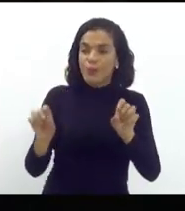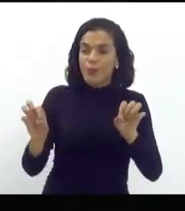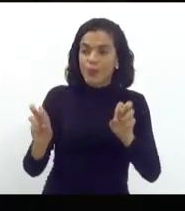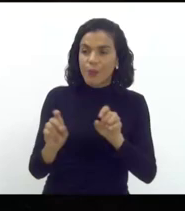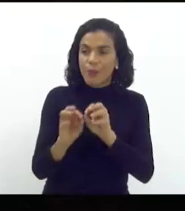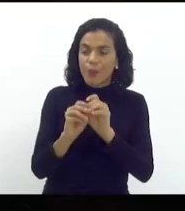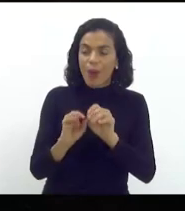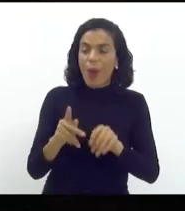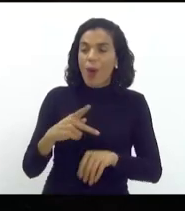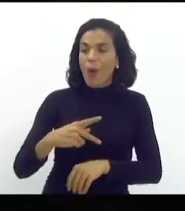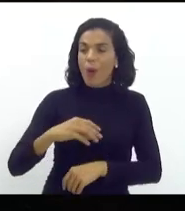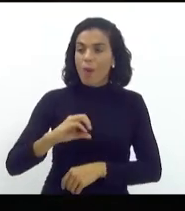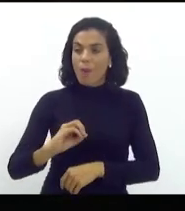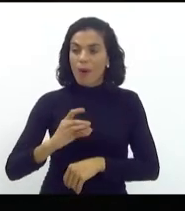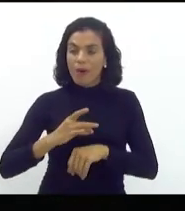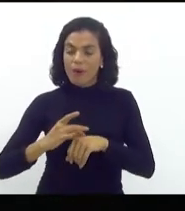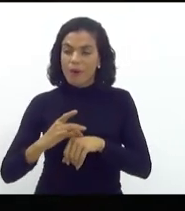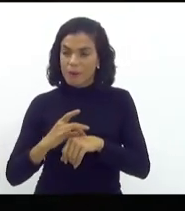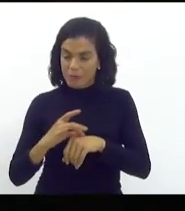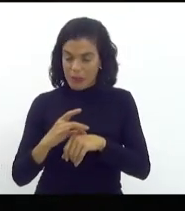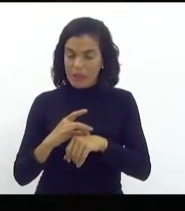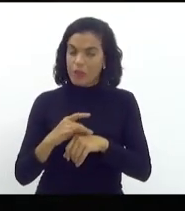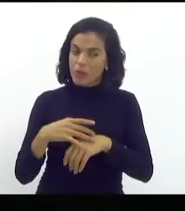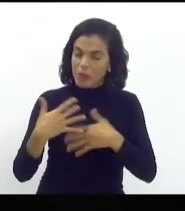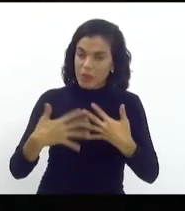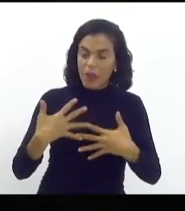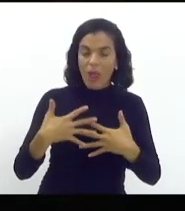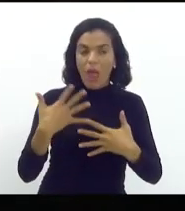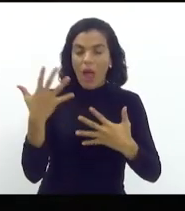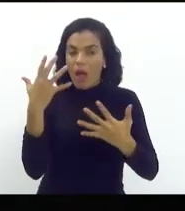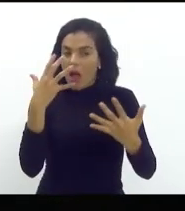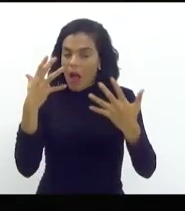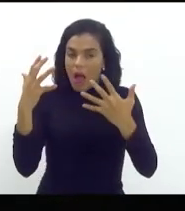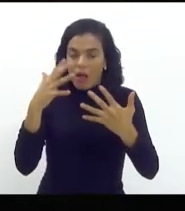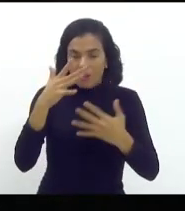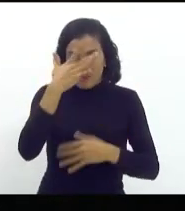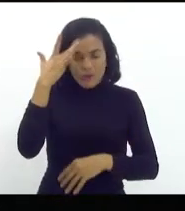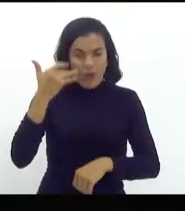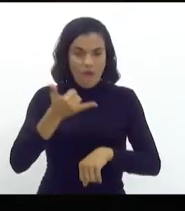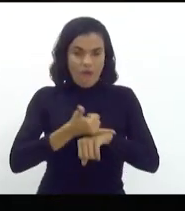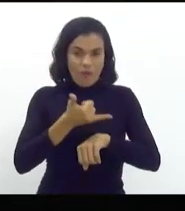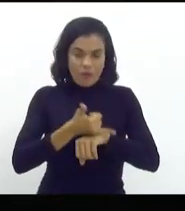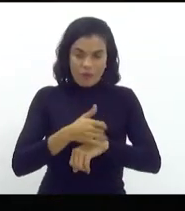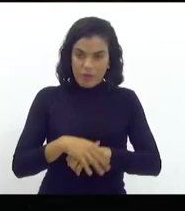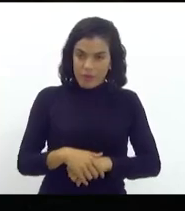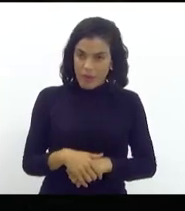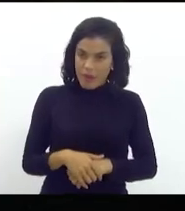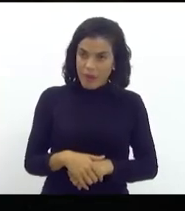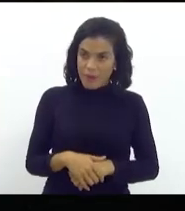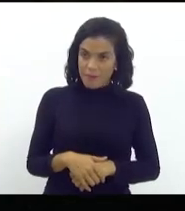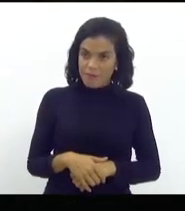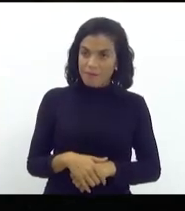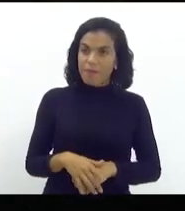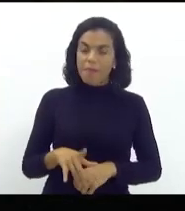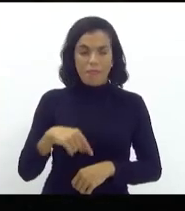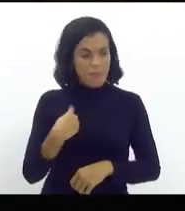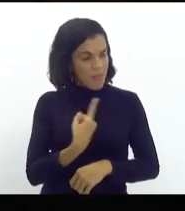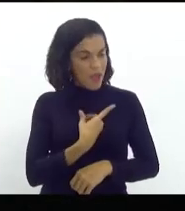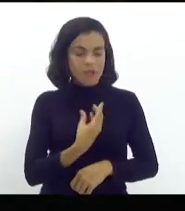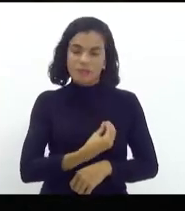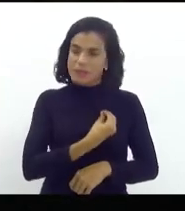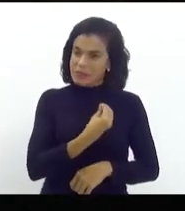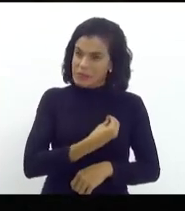chamado pó preto que A tormenta e muito a população da cidade de Volta Redonda recentemente participamos